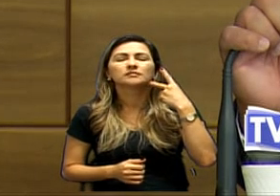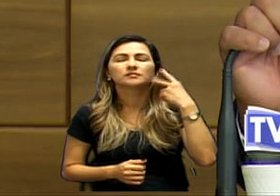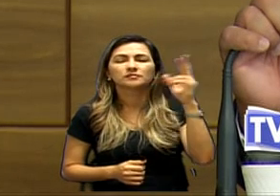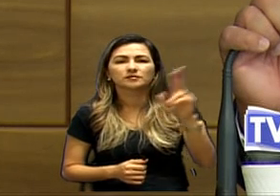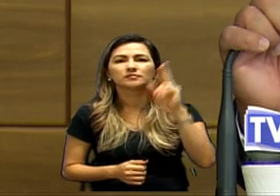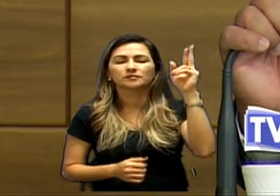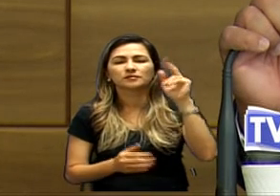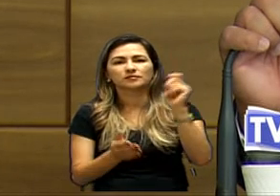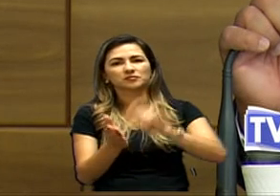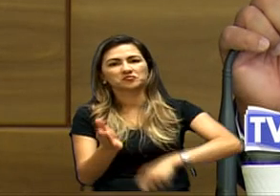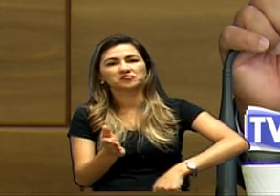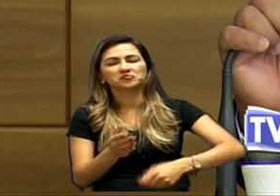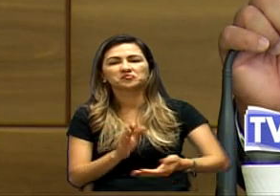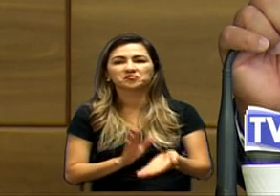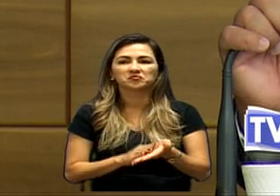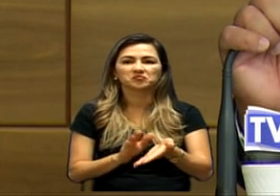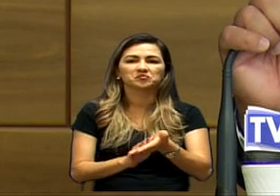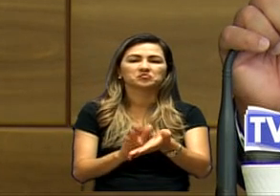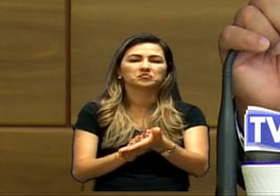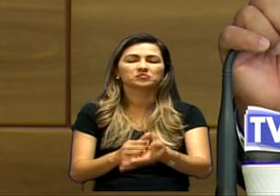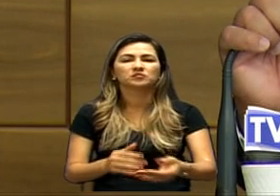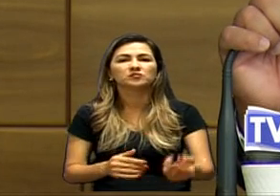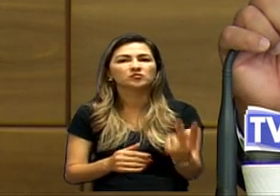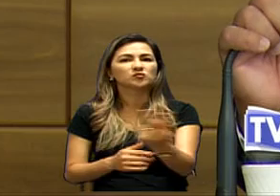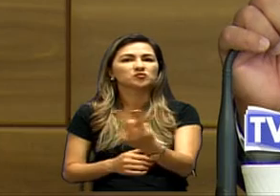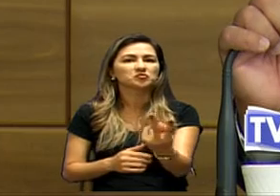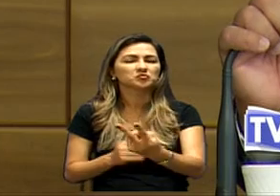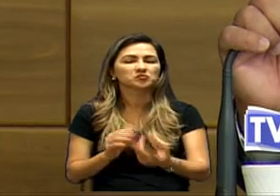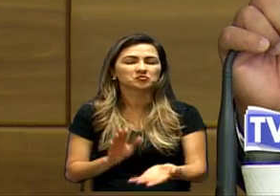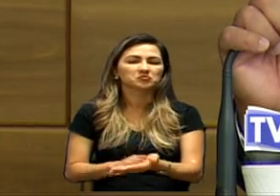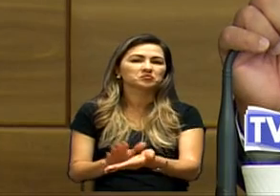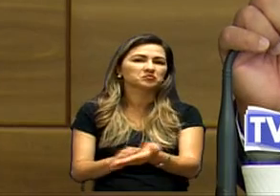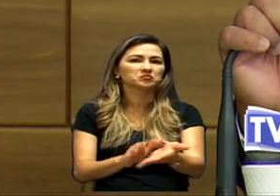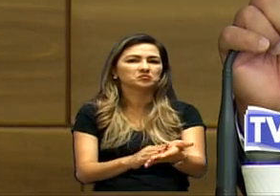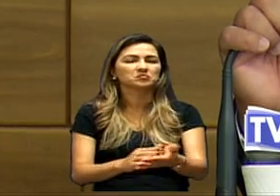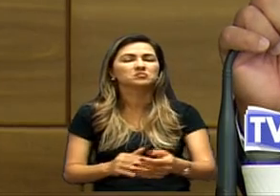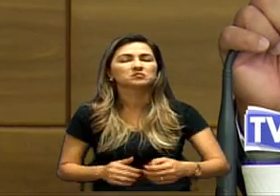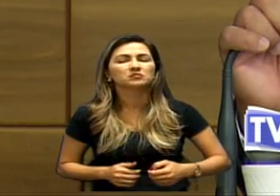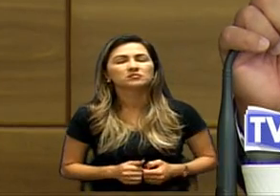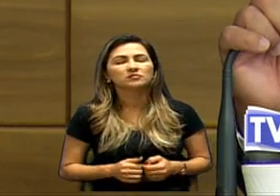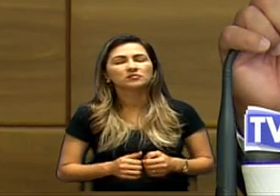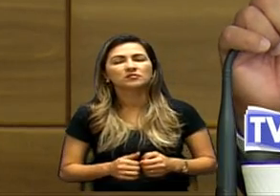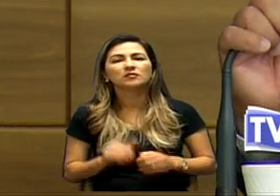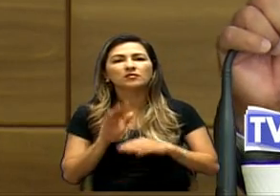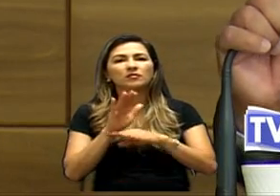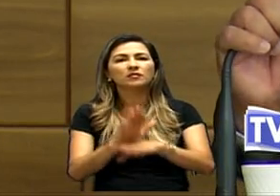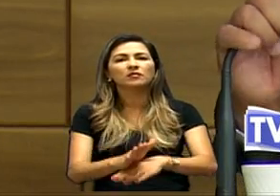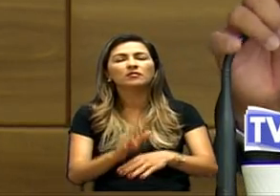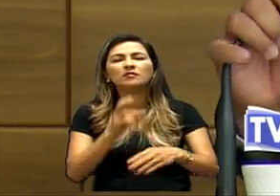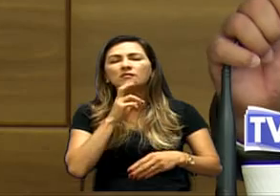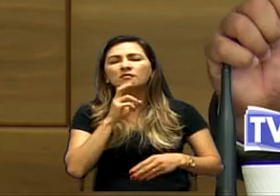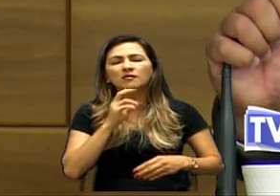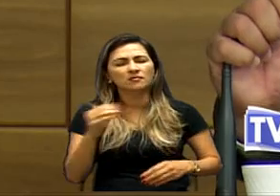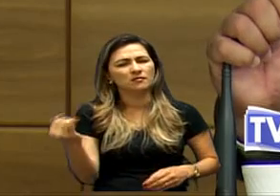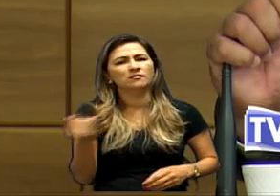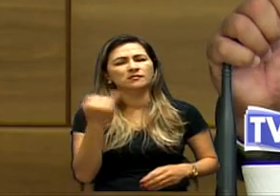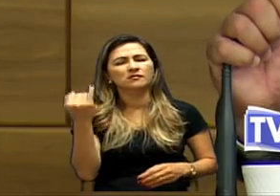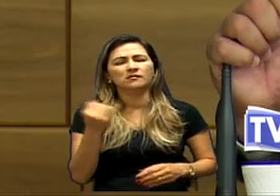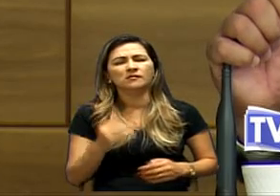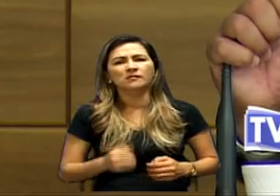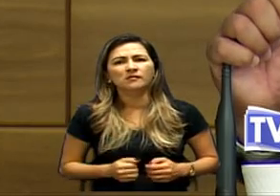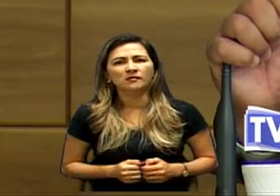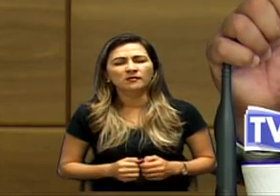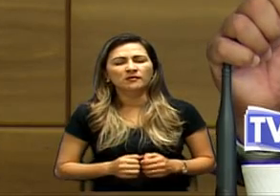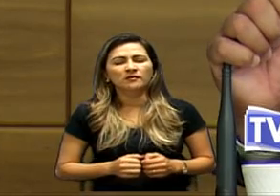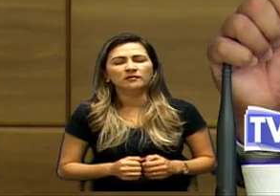né? Tanto do Coro Derrite contra o Danilo Balas, que consigam fazer um bom trabalho para a nossa cidade de Sorocaba, que é muito importante. E também votos